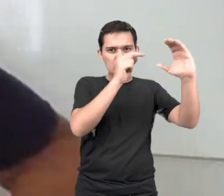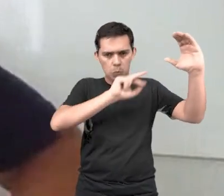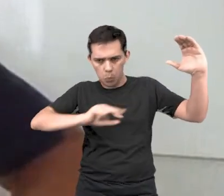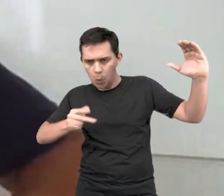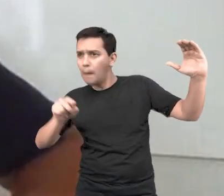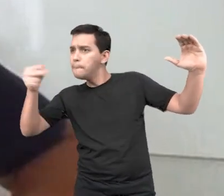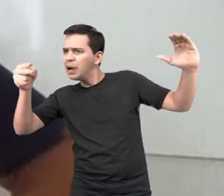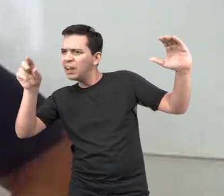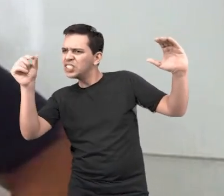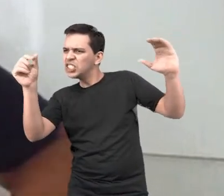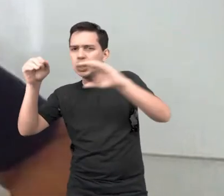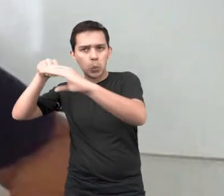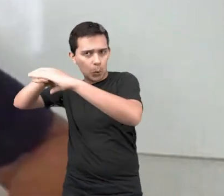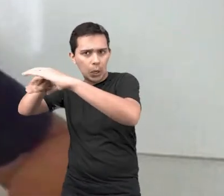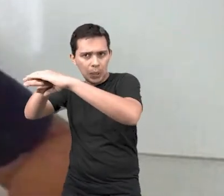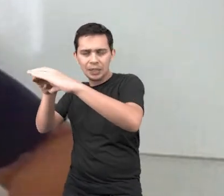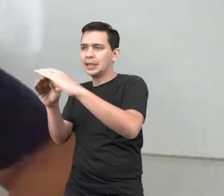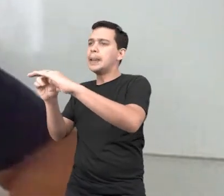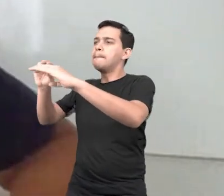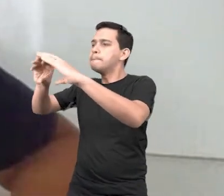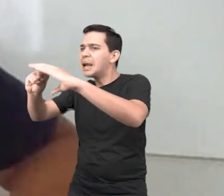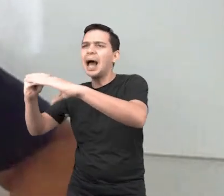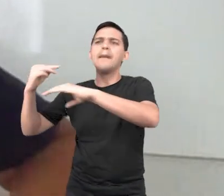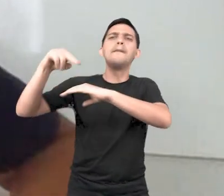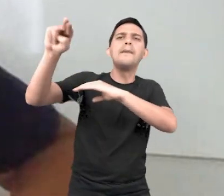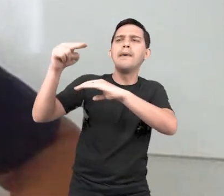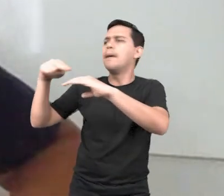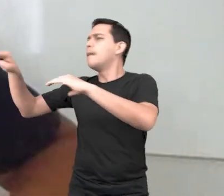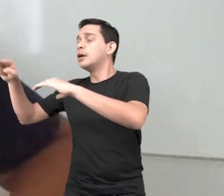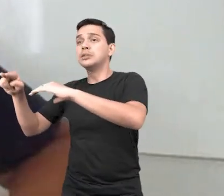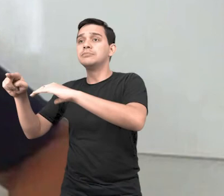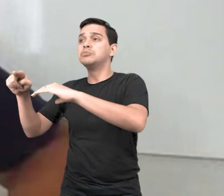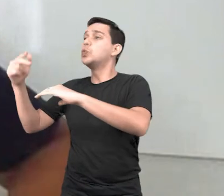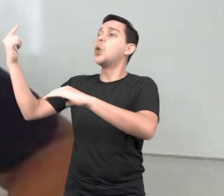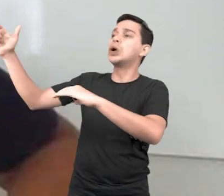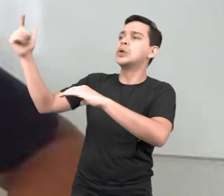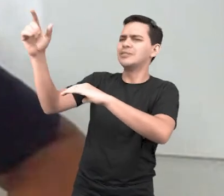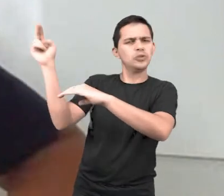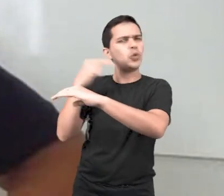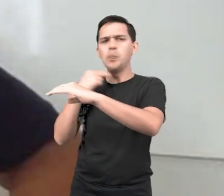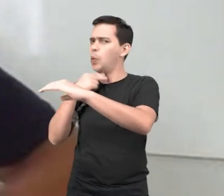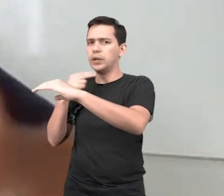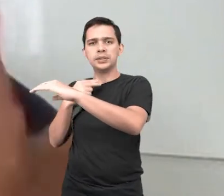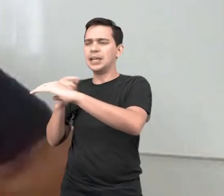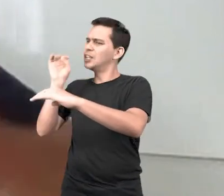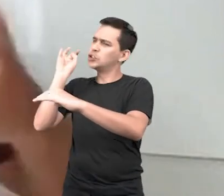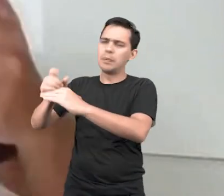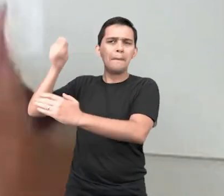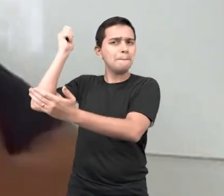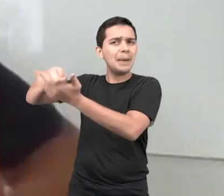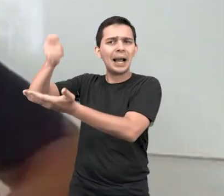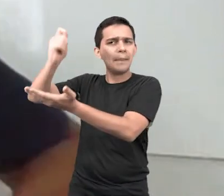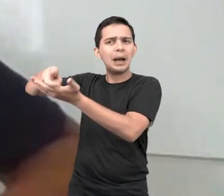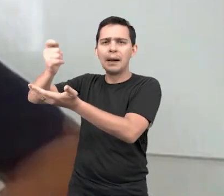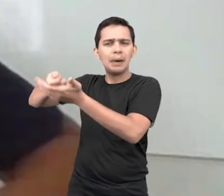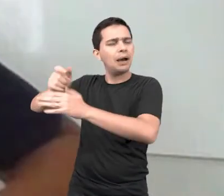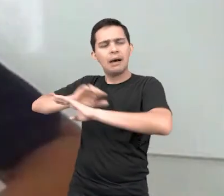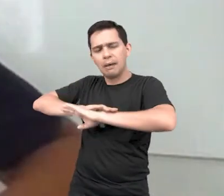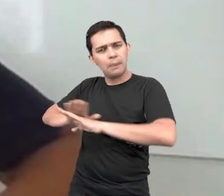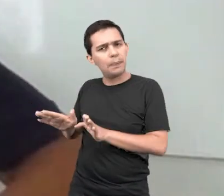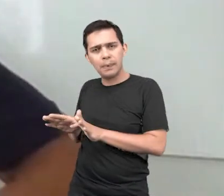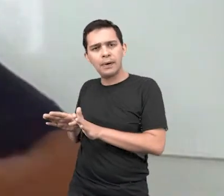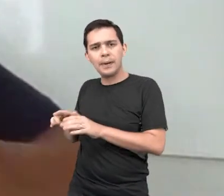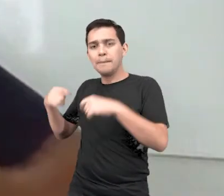contas, ainda que sejam contas do mesmo ente público, e não podem ser transferidos para terceiros. Na verdade, são contas para pagamento